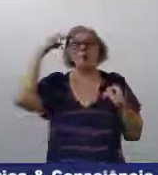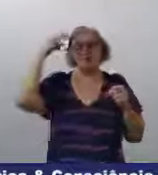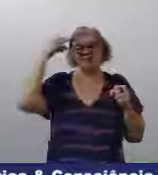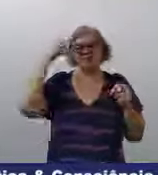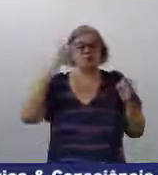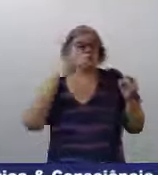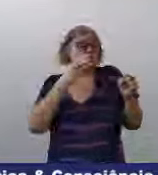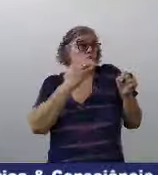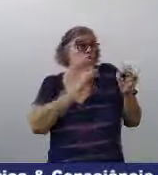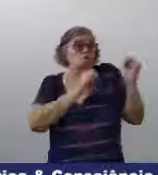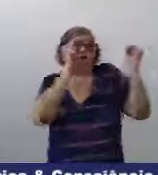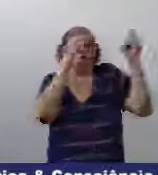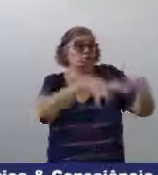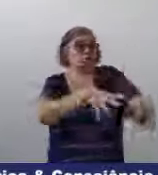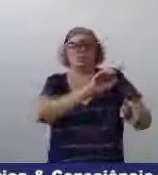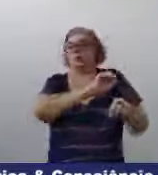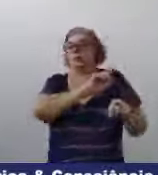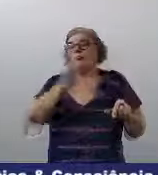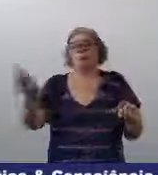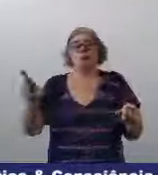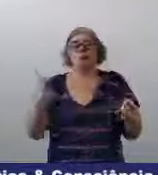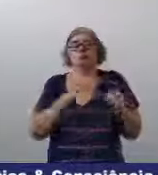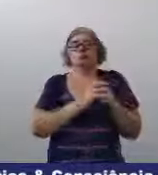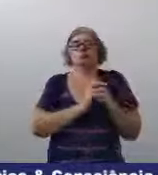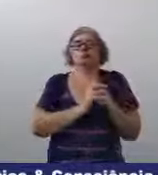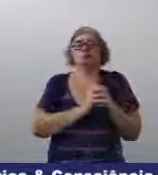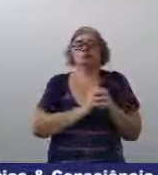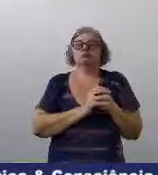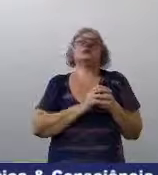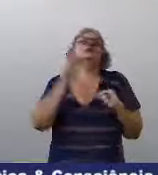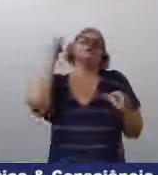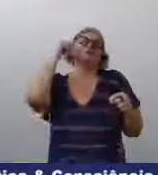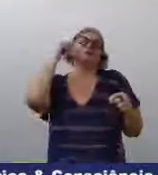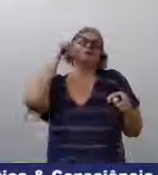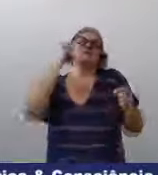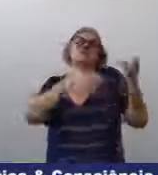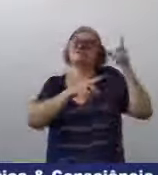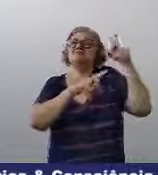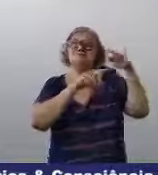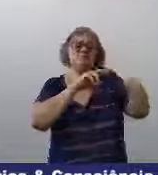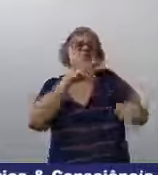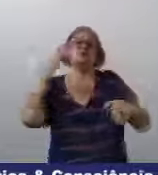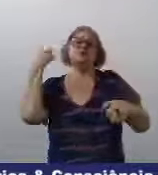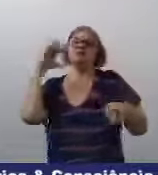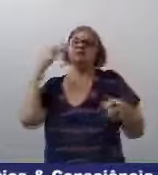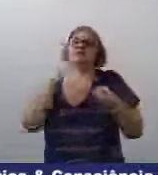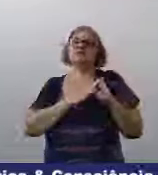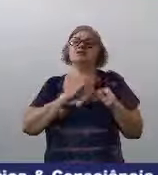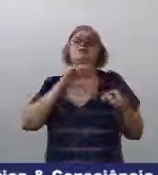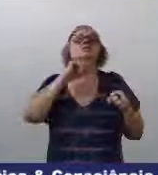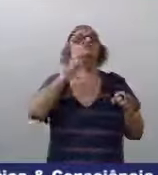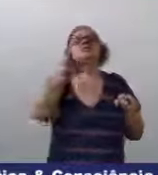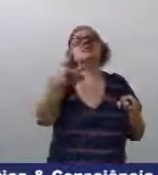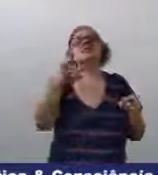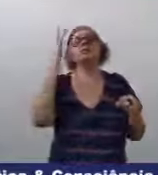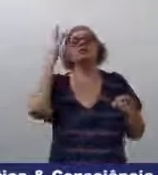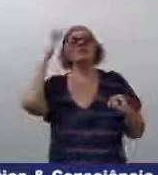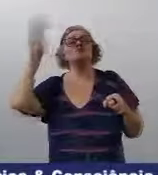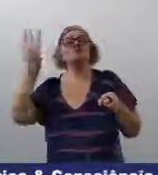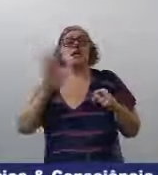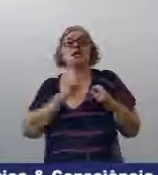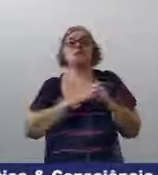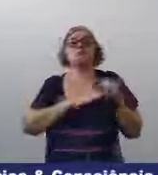resposta do tipo mística poderá ser aceita. Esse é exatamente o pensamento anticientífico. Se eu não